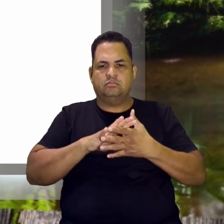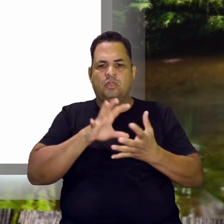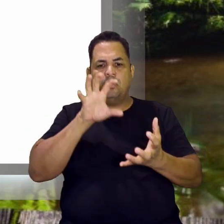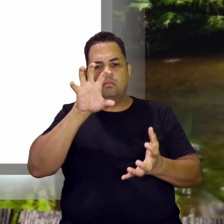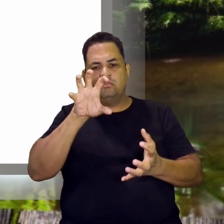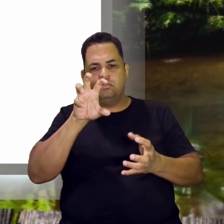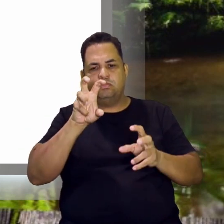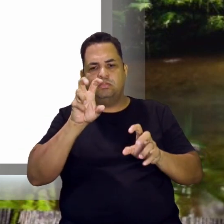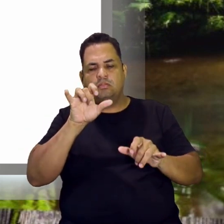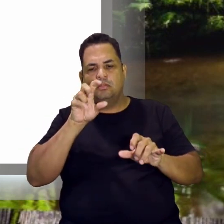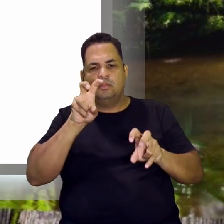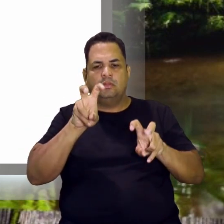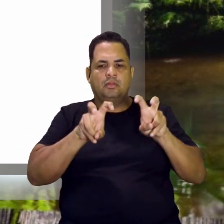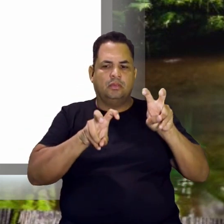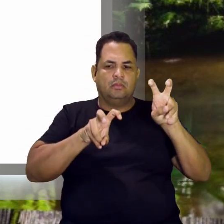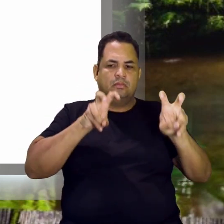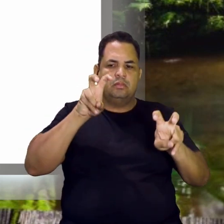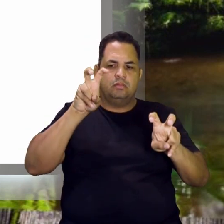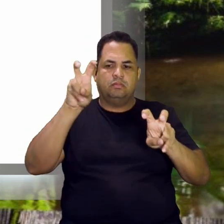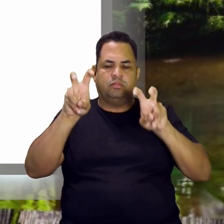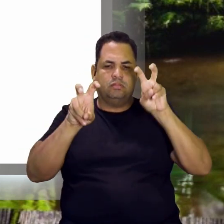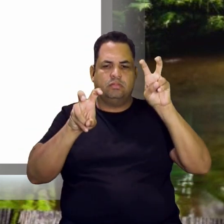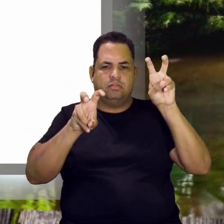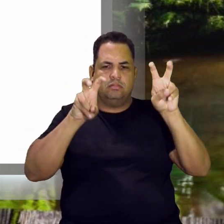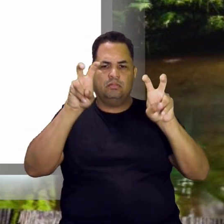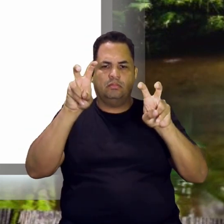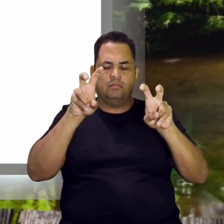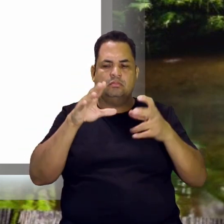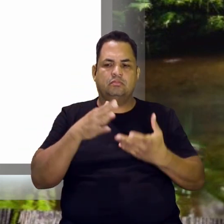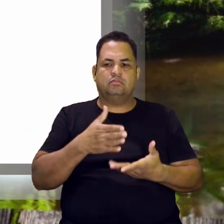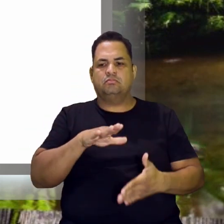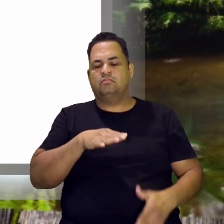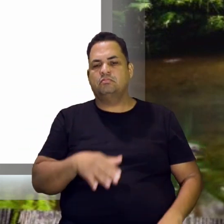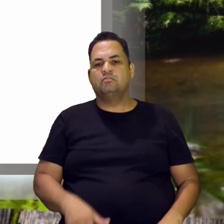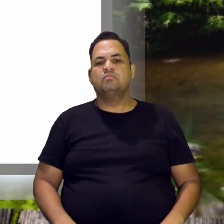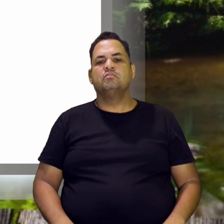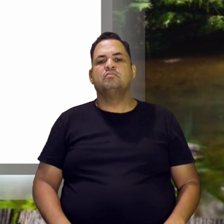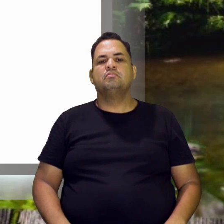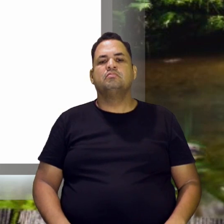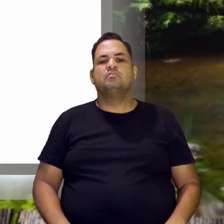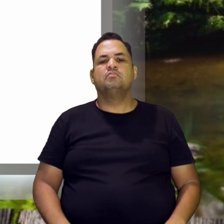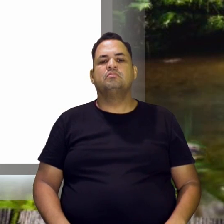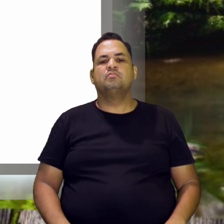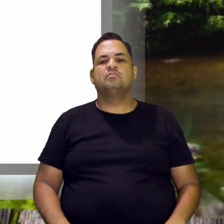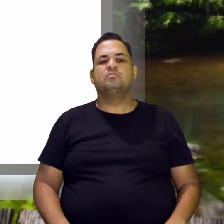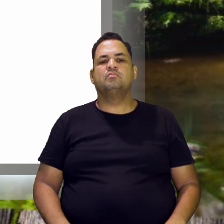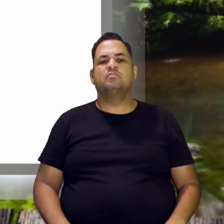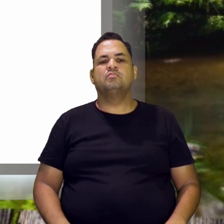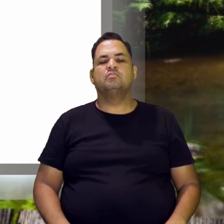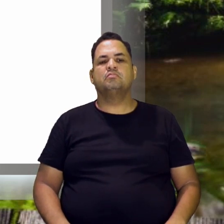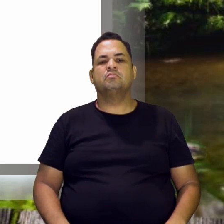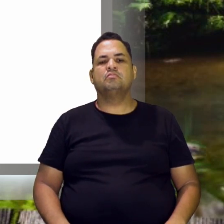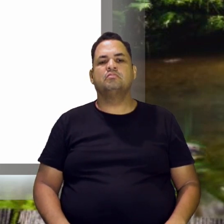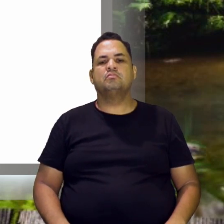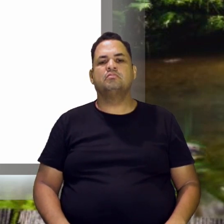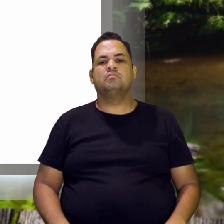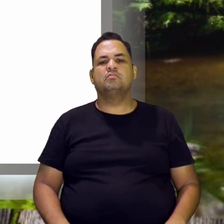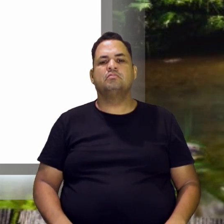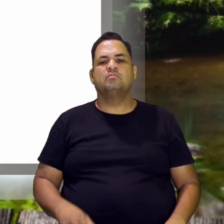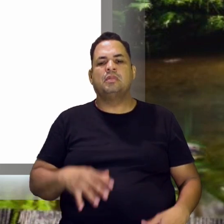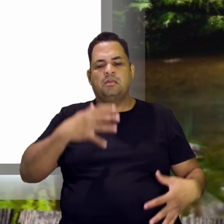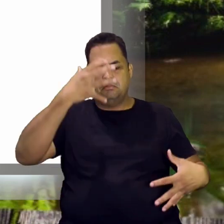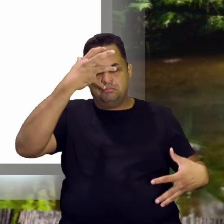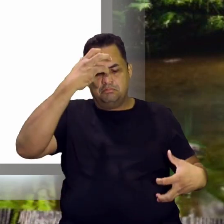preguiças, né? 2 dedos, 3 dedos, que são animais de médio porte. E aí nós temos esse de pequeno porte, que a gente tem primatas de